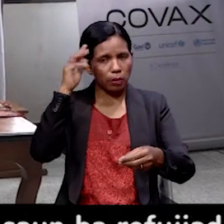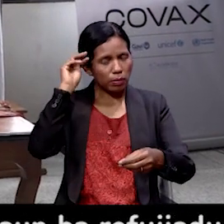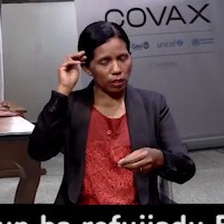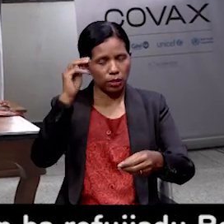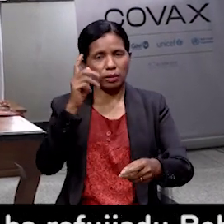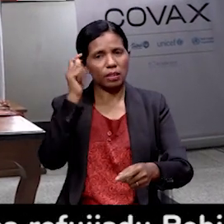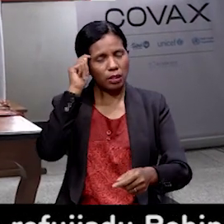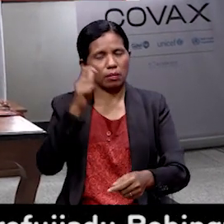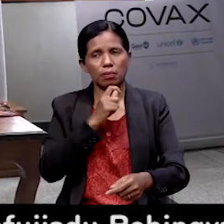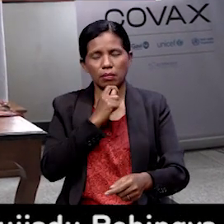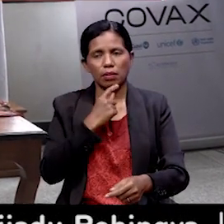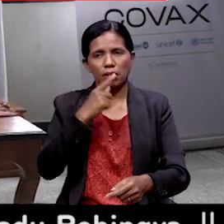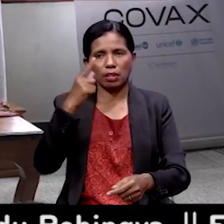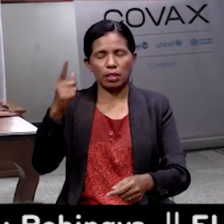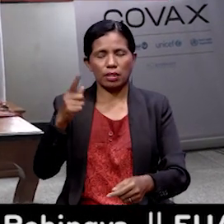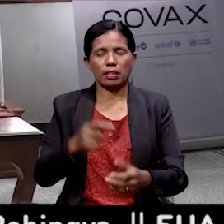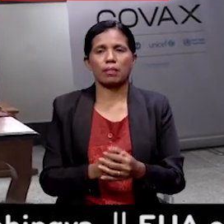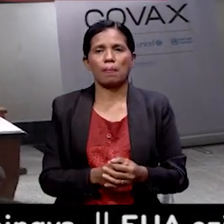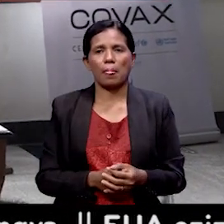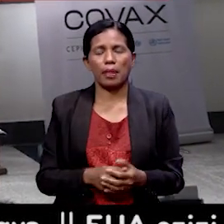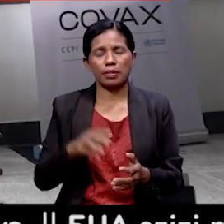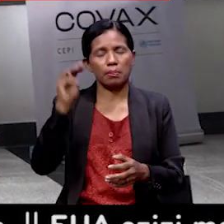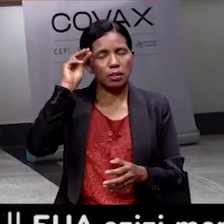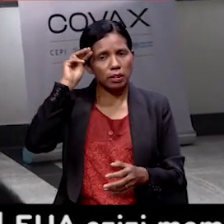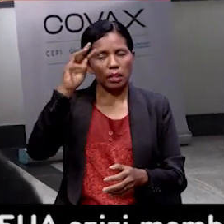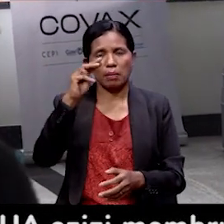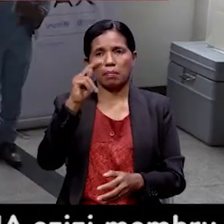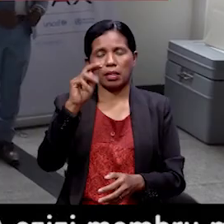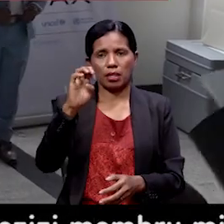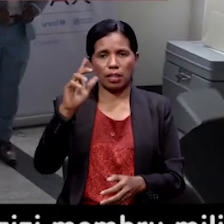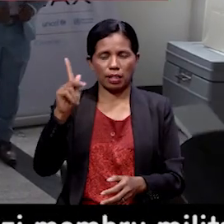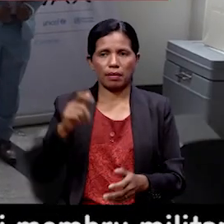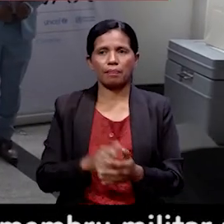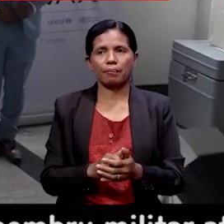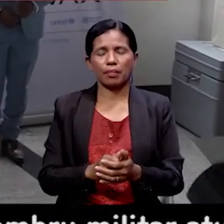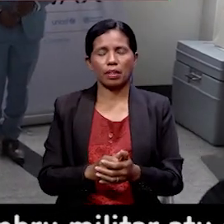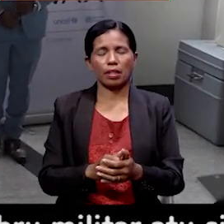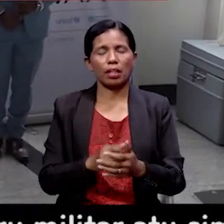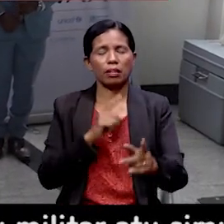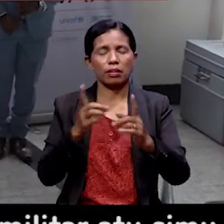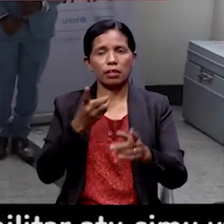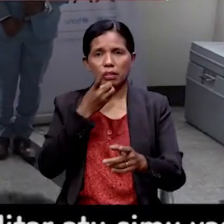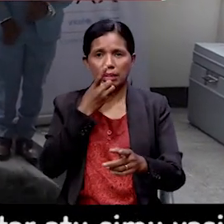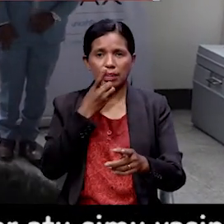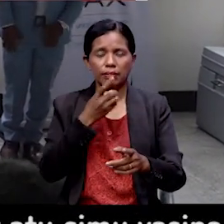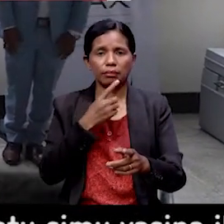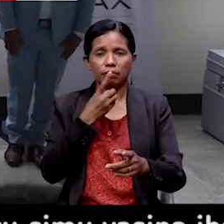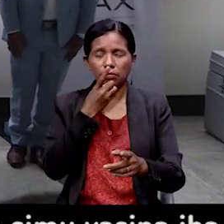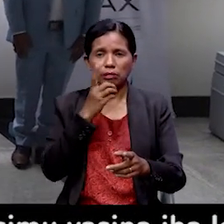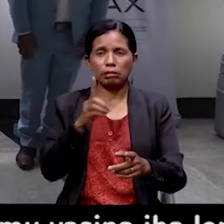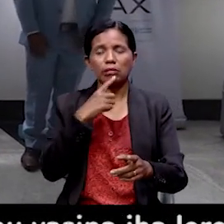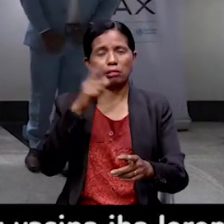a Ministério do Negócio Estrangeiro no cooperação. E no discurso, Taurumatang Ruak lori povo Timor-Leste nenarang